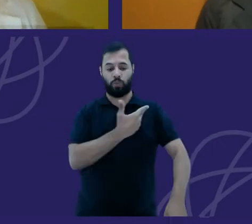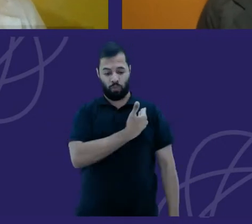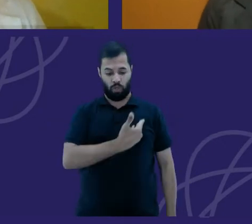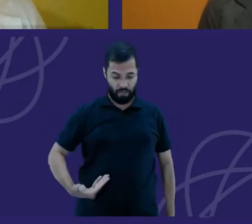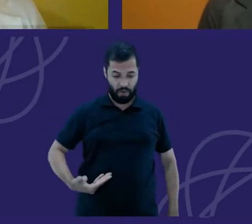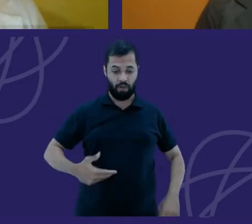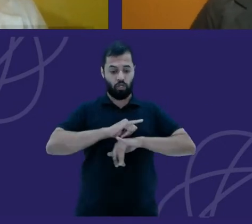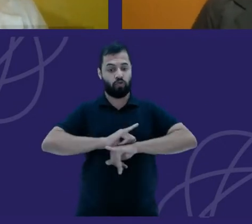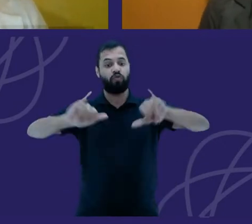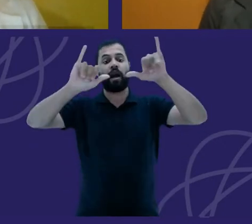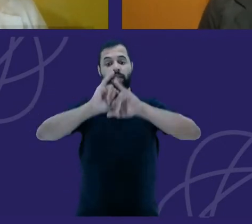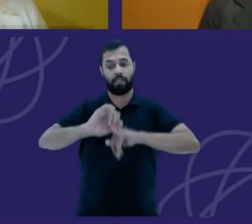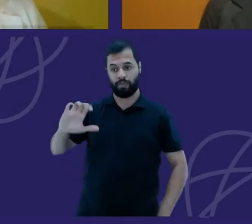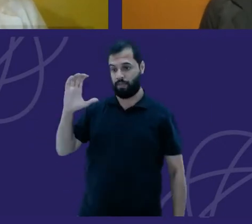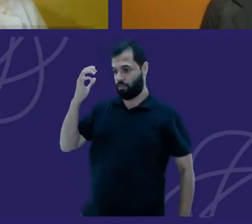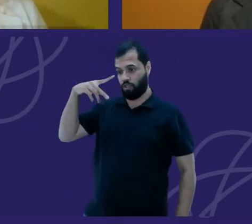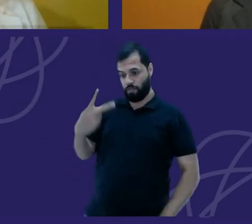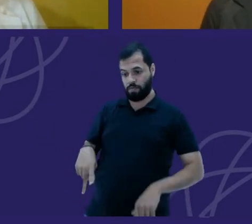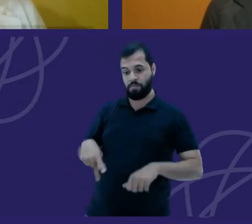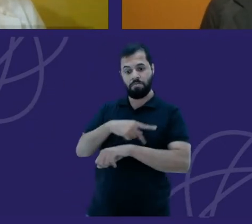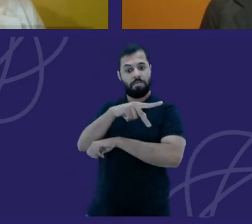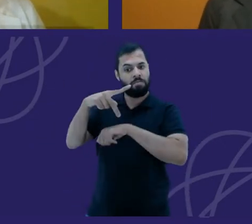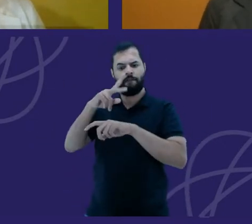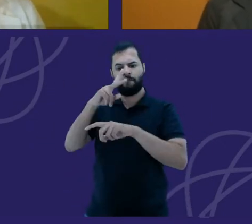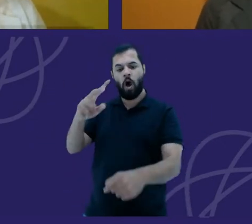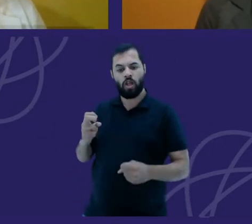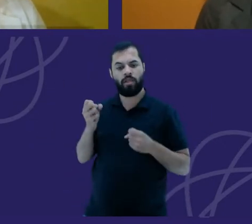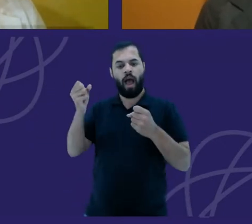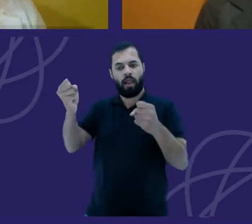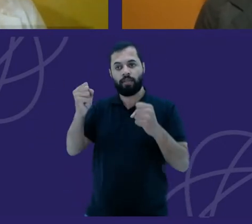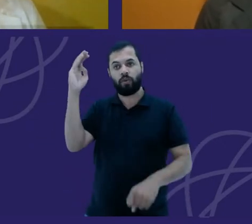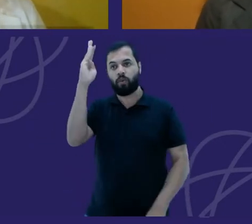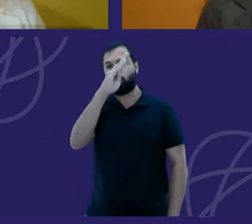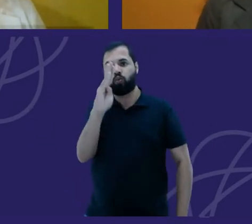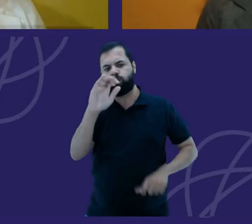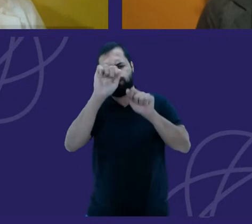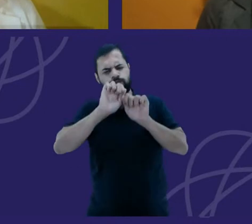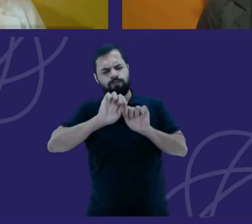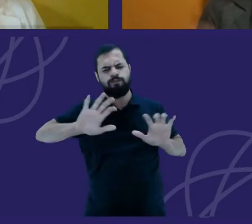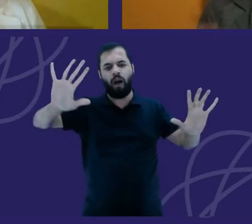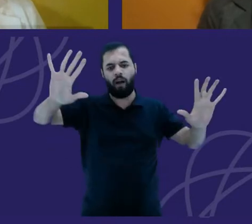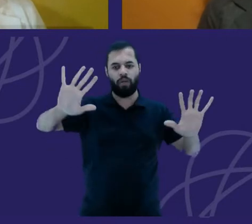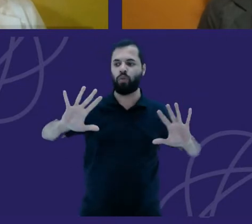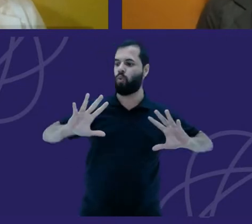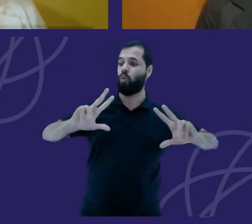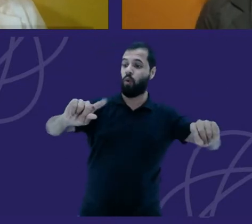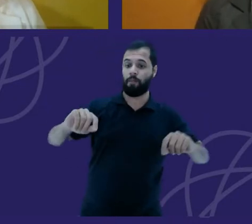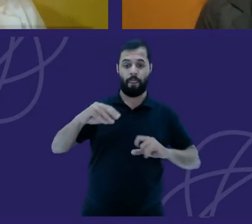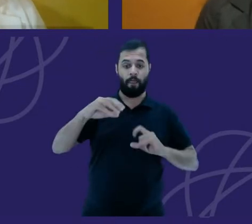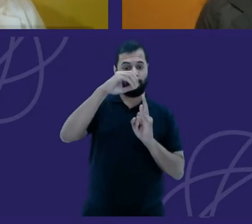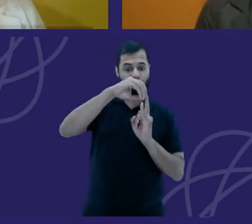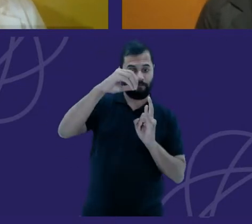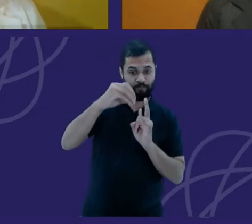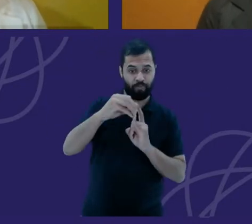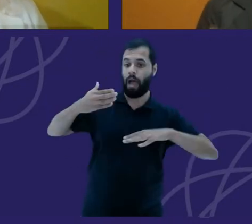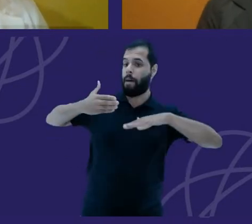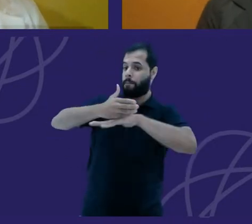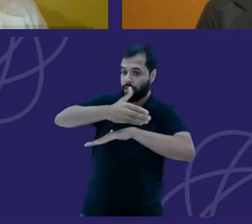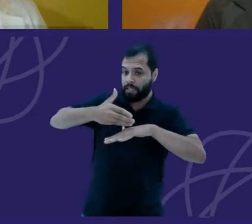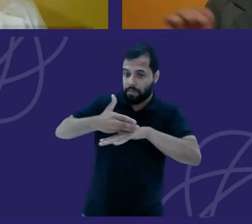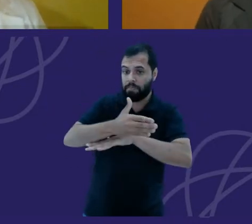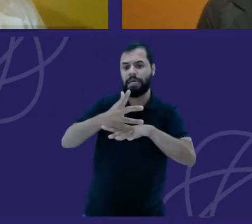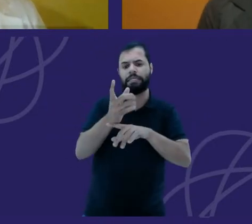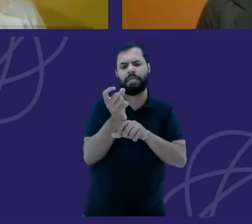fortalecendo a área em todo o território nacional. Na Fiocruz, a participação anual na Semana Nacional de